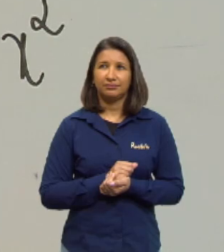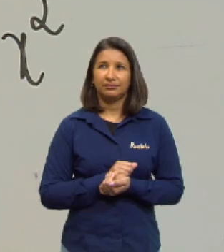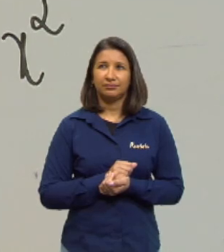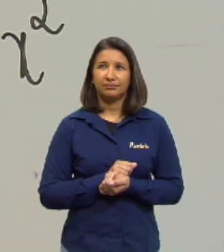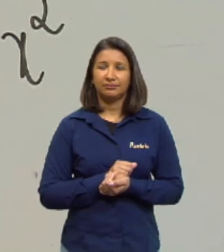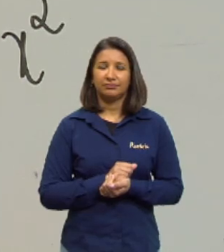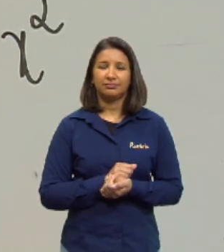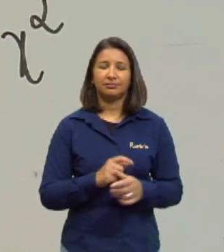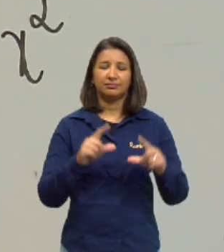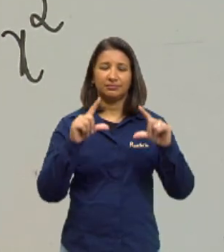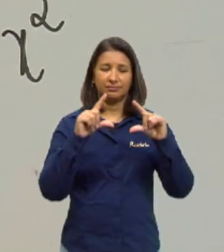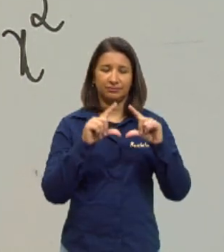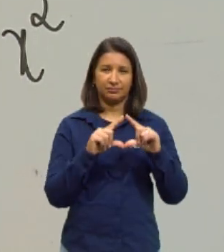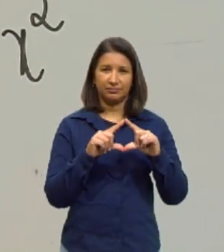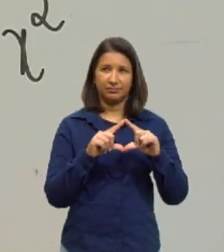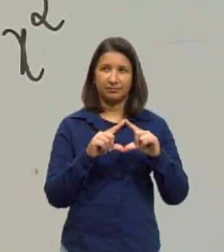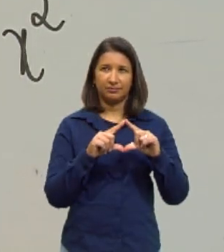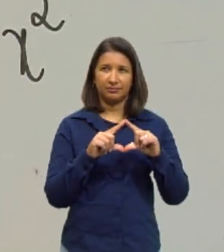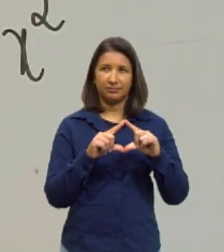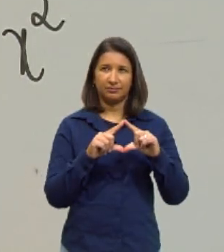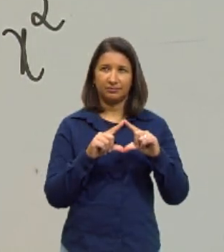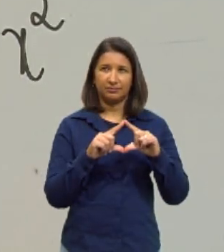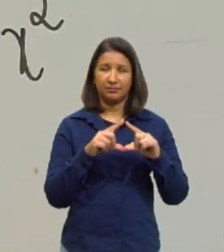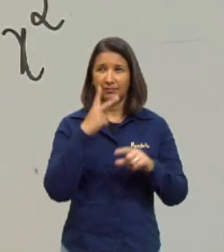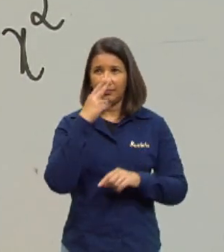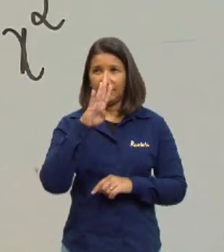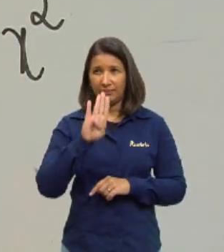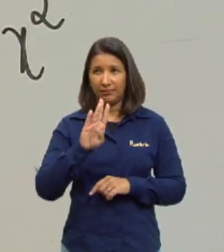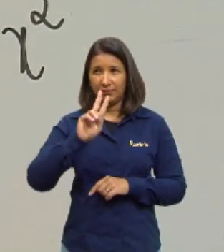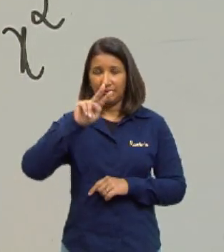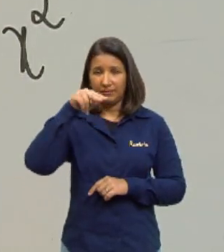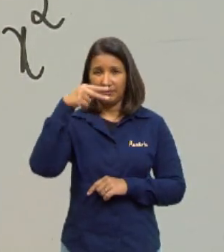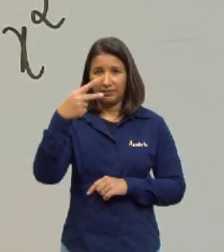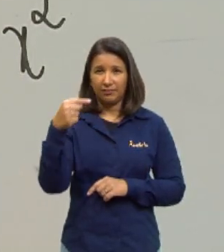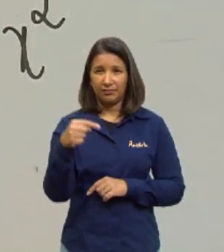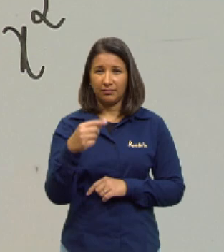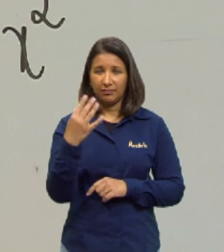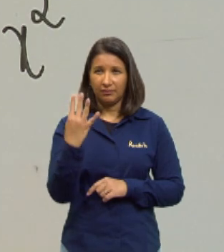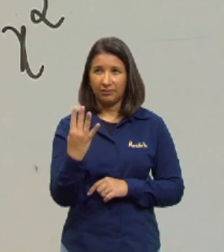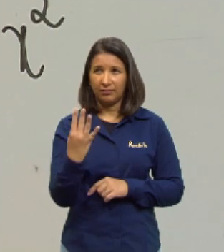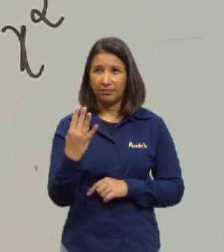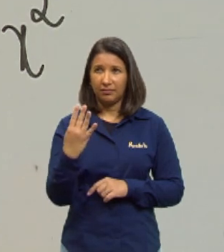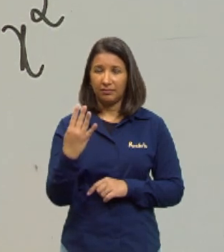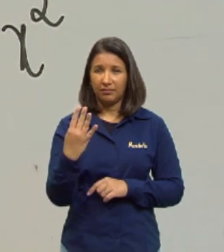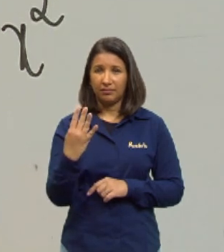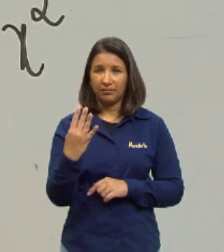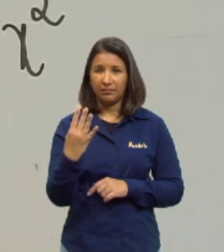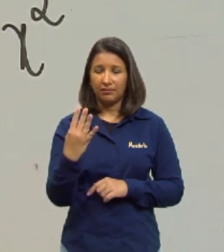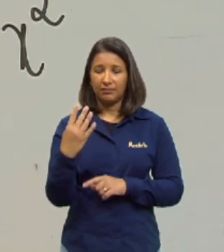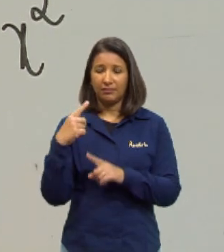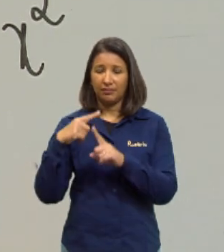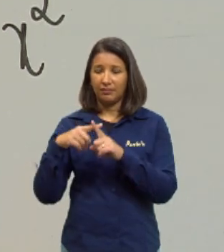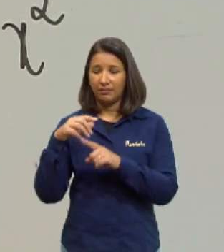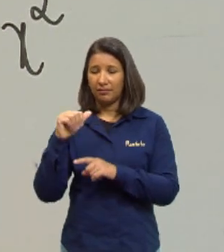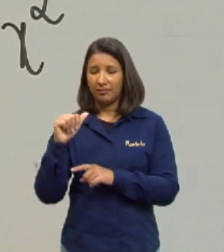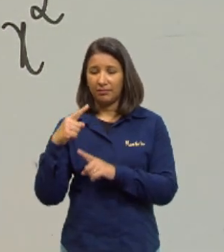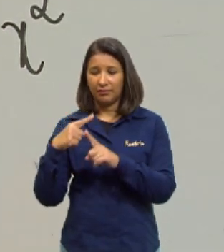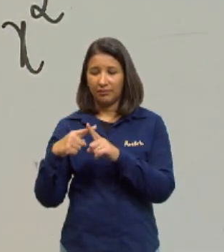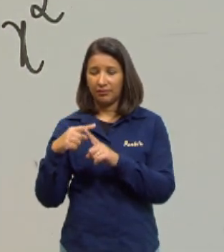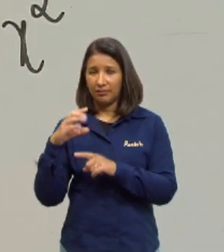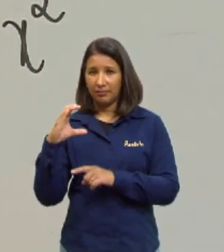encontra o valor do delta, B ao quadrado, menos 4AC. Então, vamos lá.